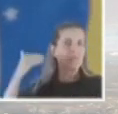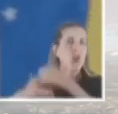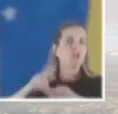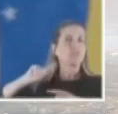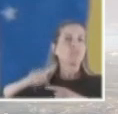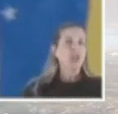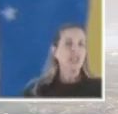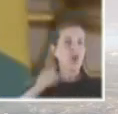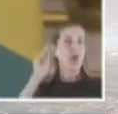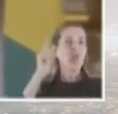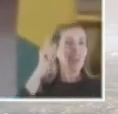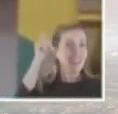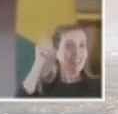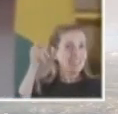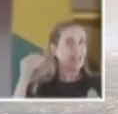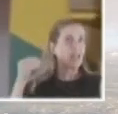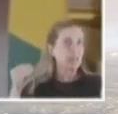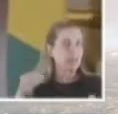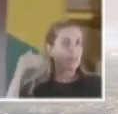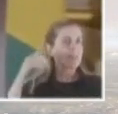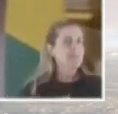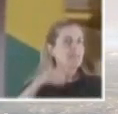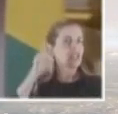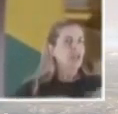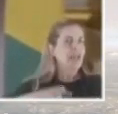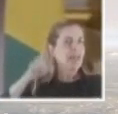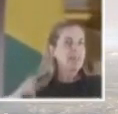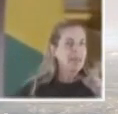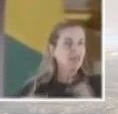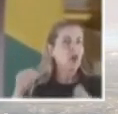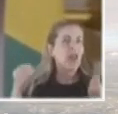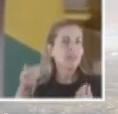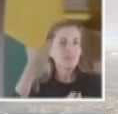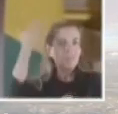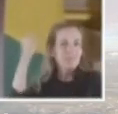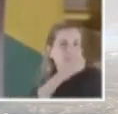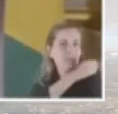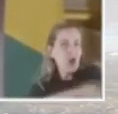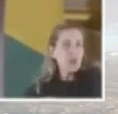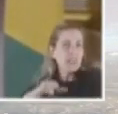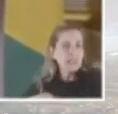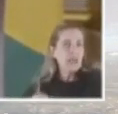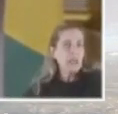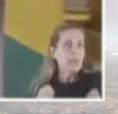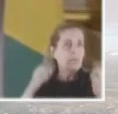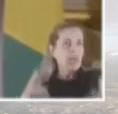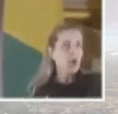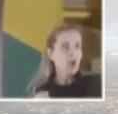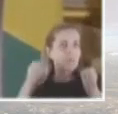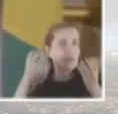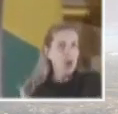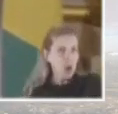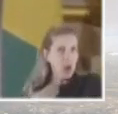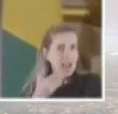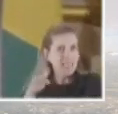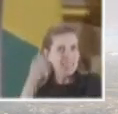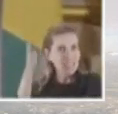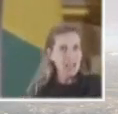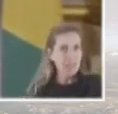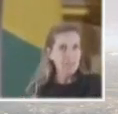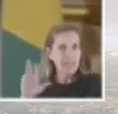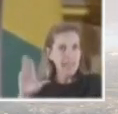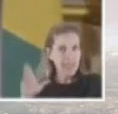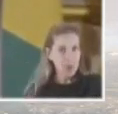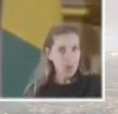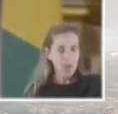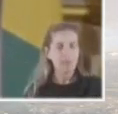nenhuma intenção ideológica ou política? O presidente vai tentar a reeleição, ao que tudo indica, aí na Argentina, mas para fazer